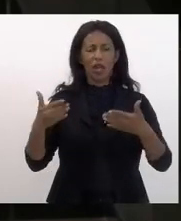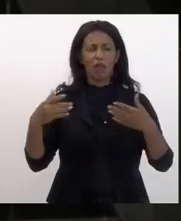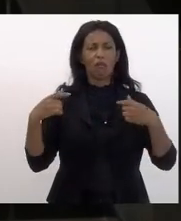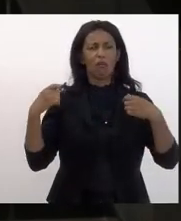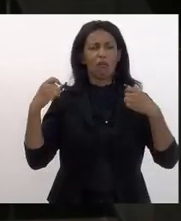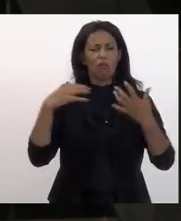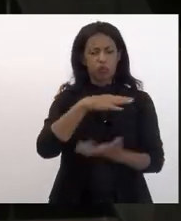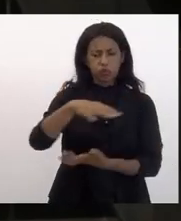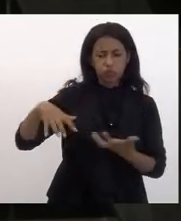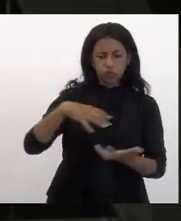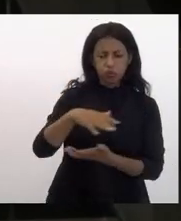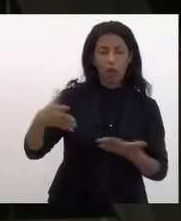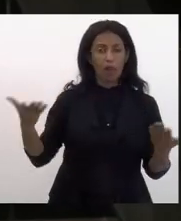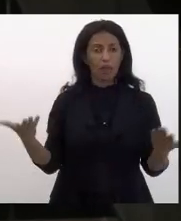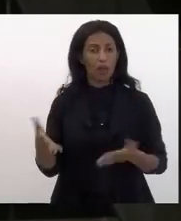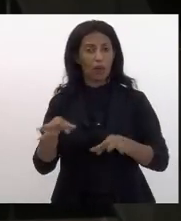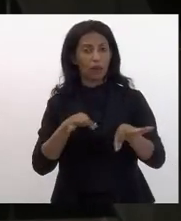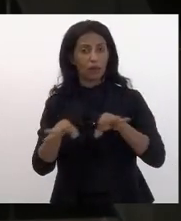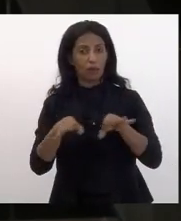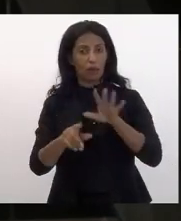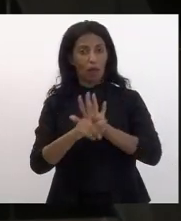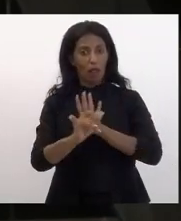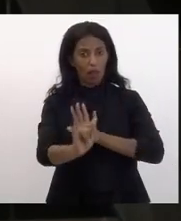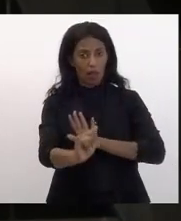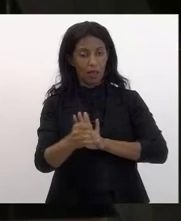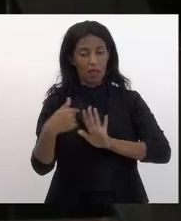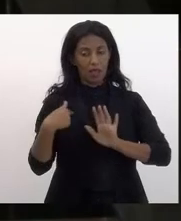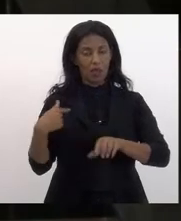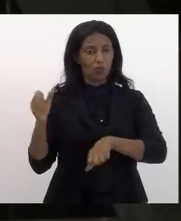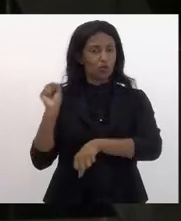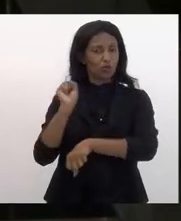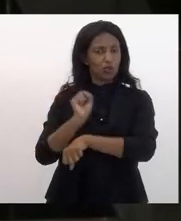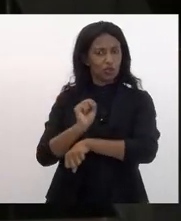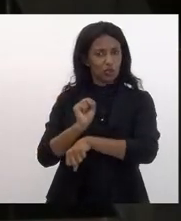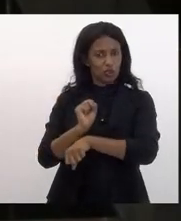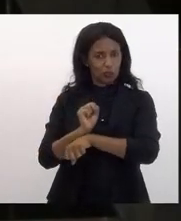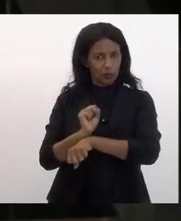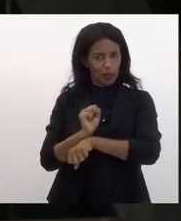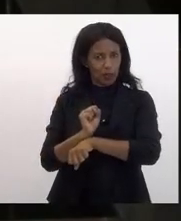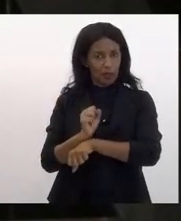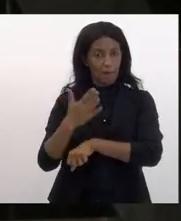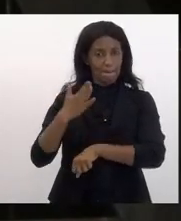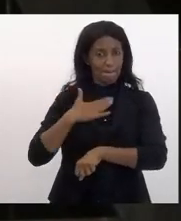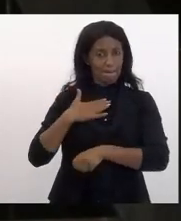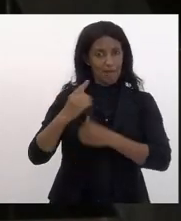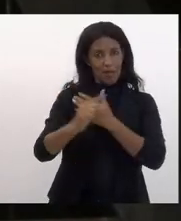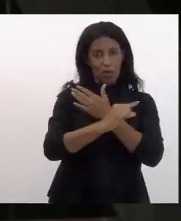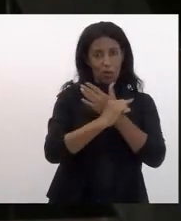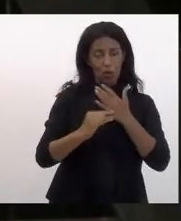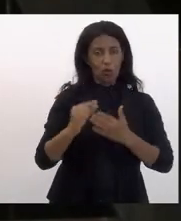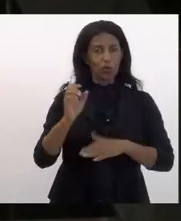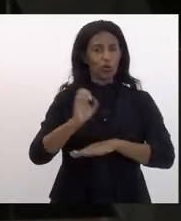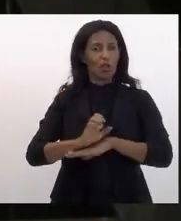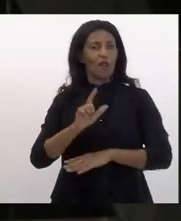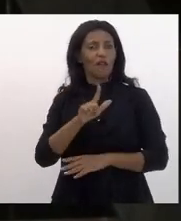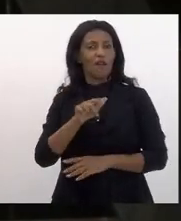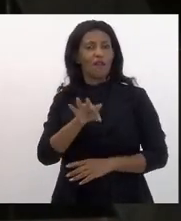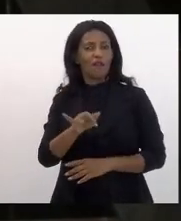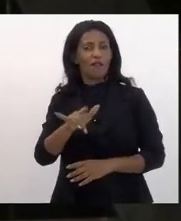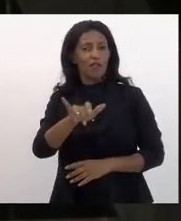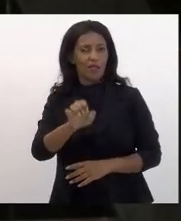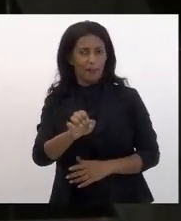manifestações e agora tem um projeto de lei, eu espero que é de minha autoria e do deputado estadual Felipe